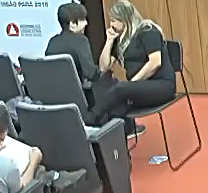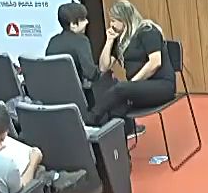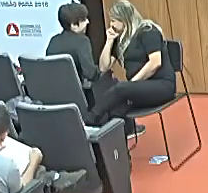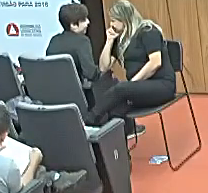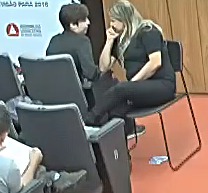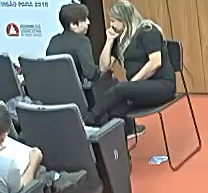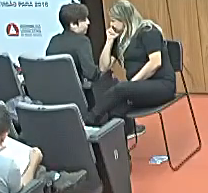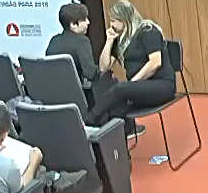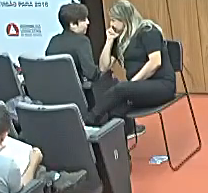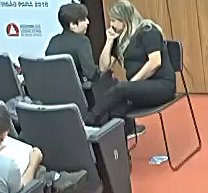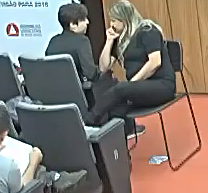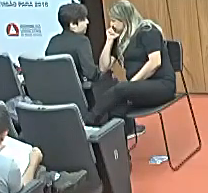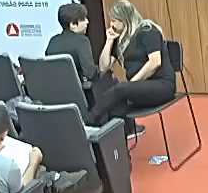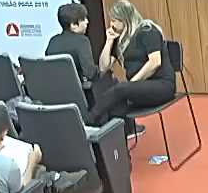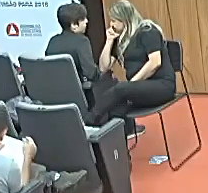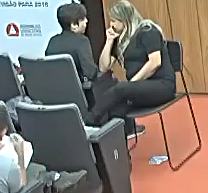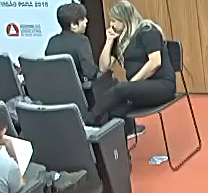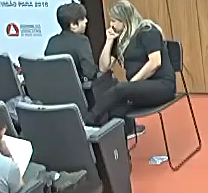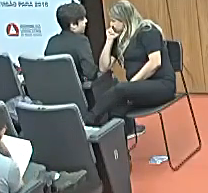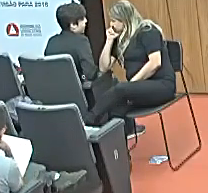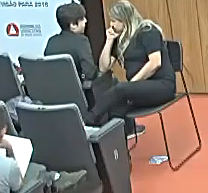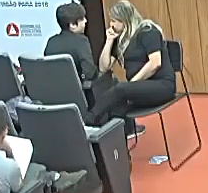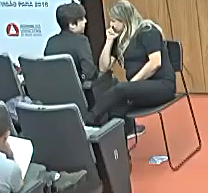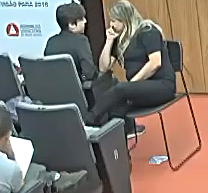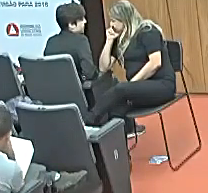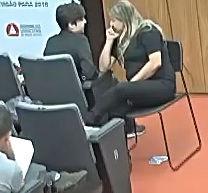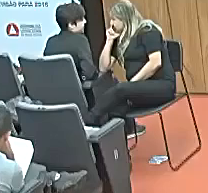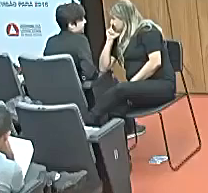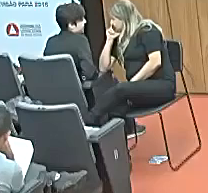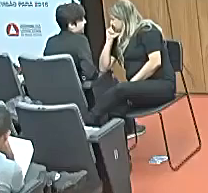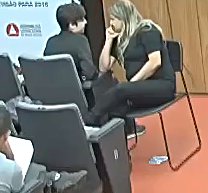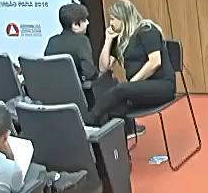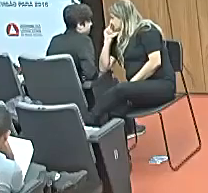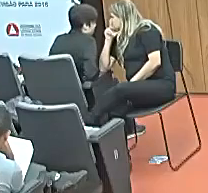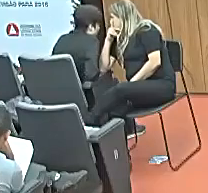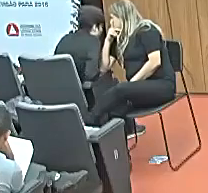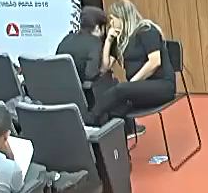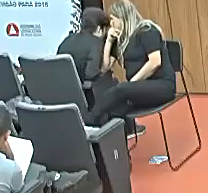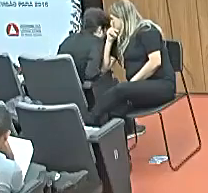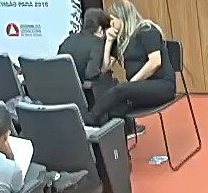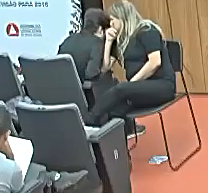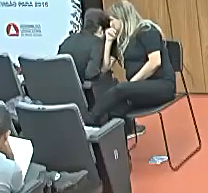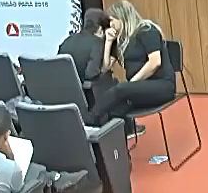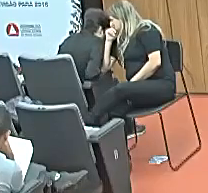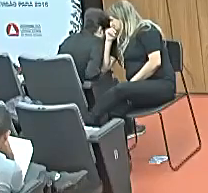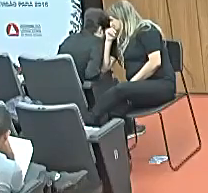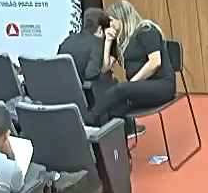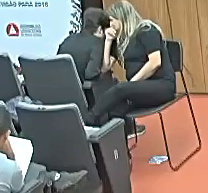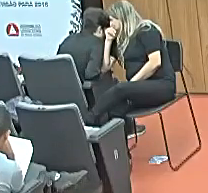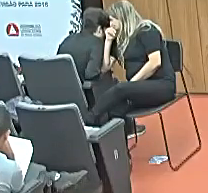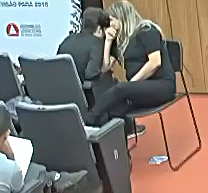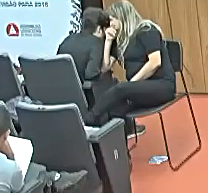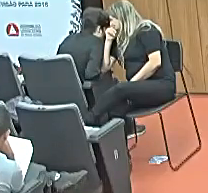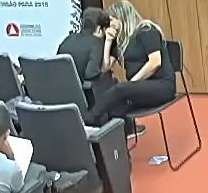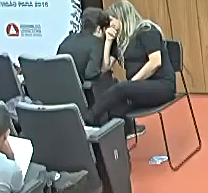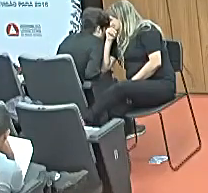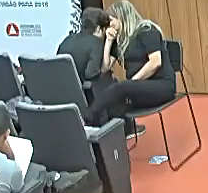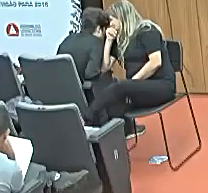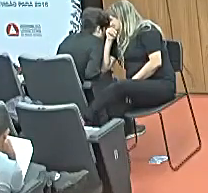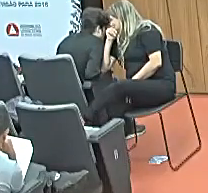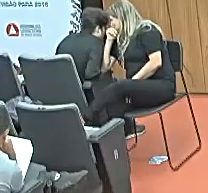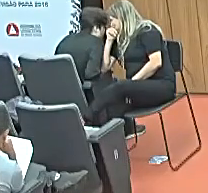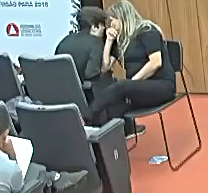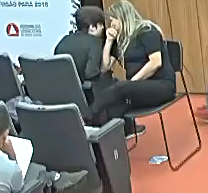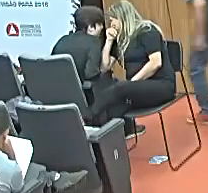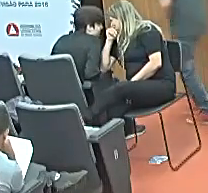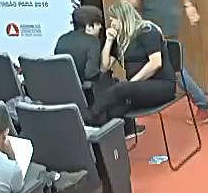estrutura pra essa prática esportiva consideramos espanhol o futebol nessa ação que foi é